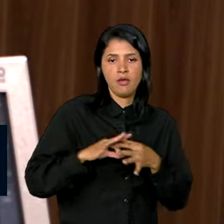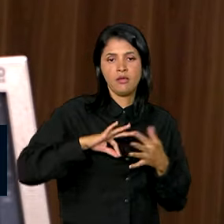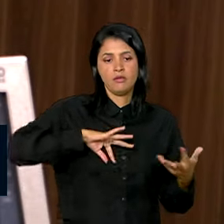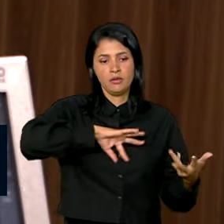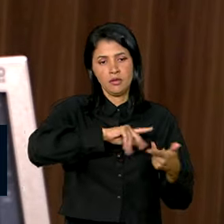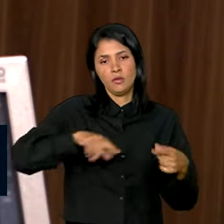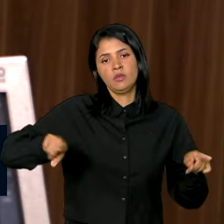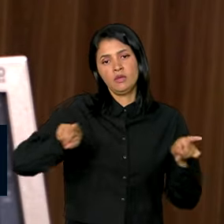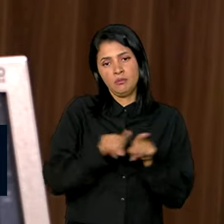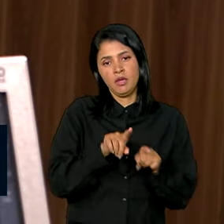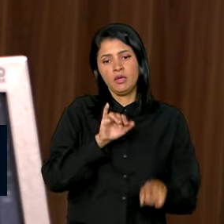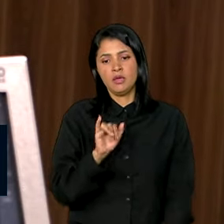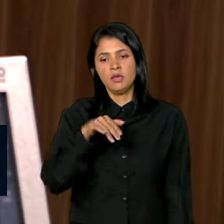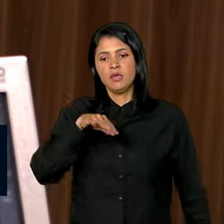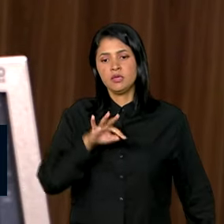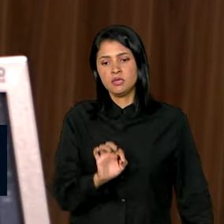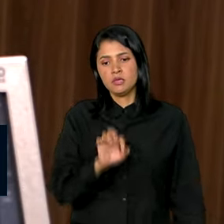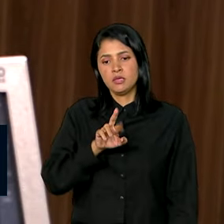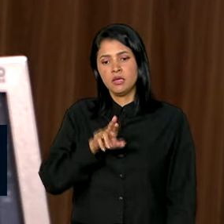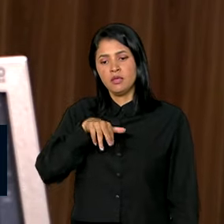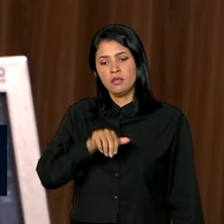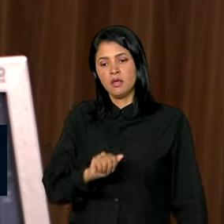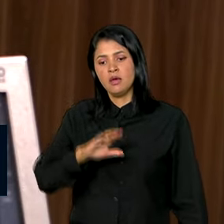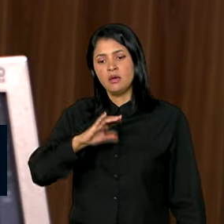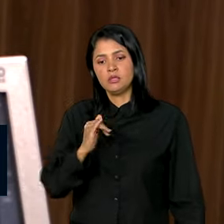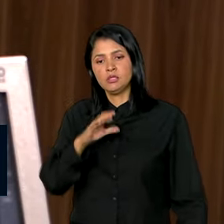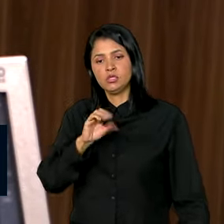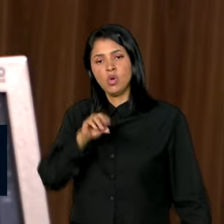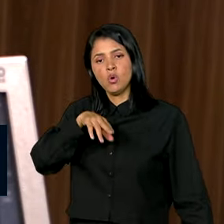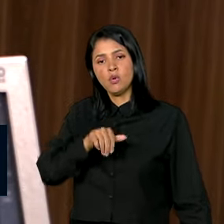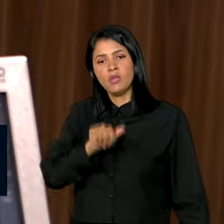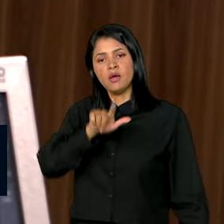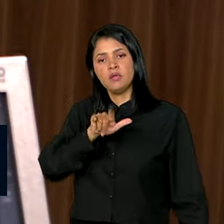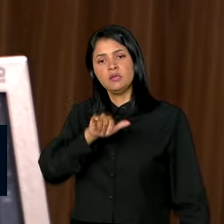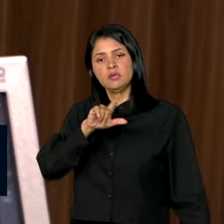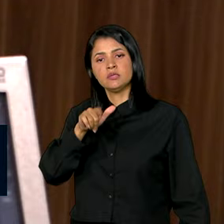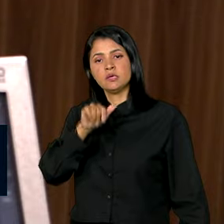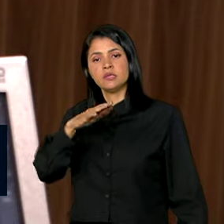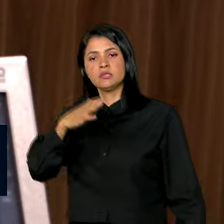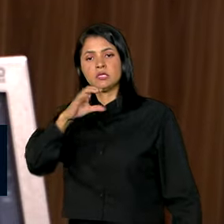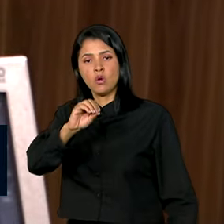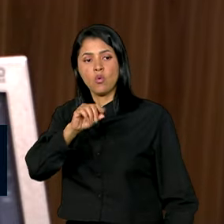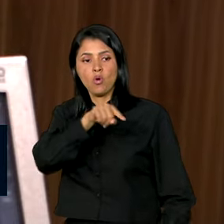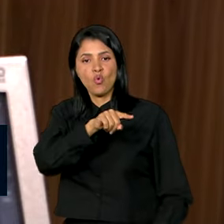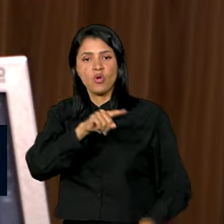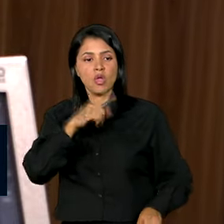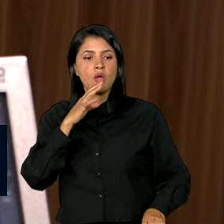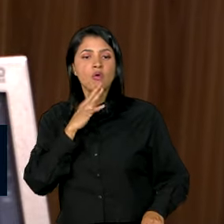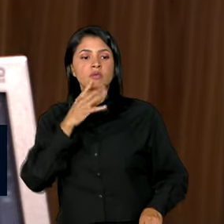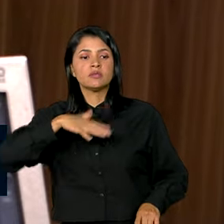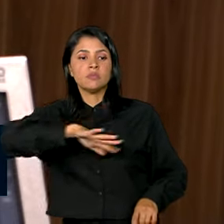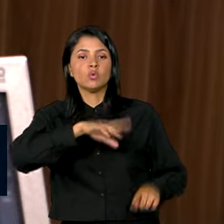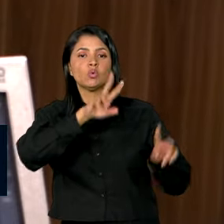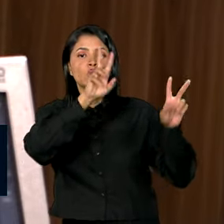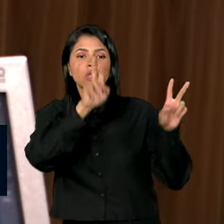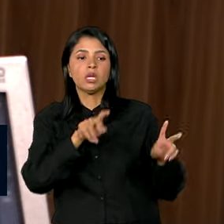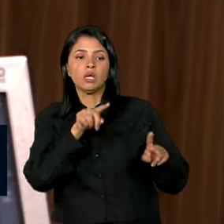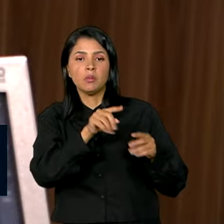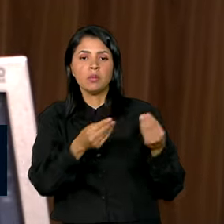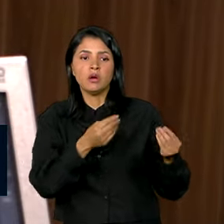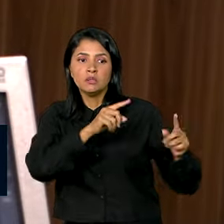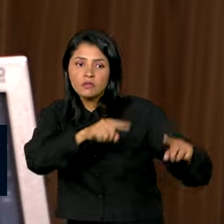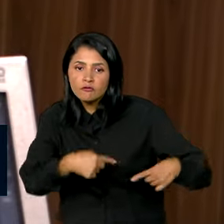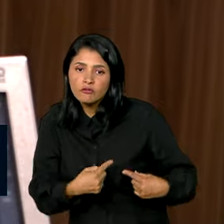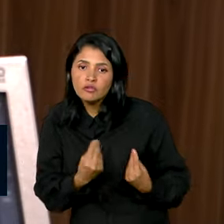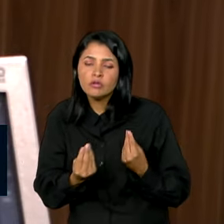também, uma cooperação com o que há de conhecimento naquele determinado desafio temático. E